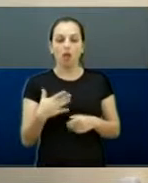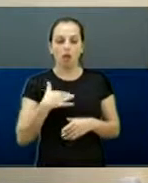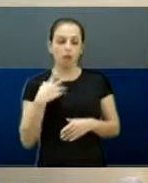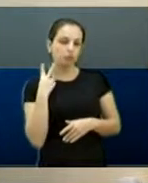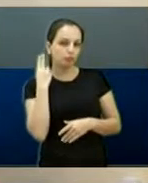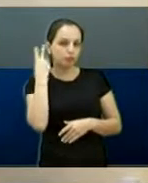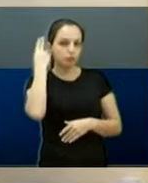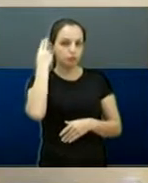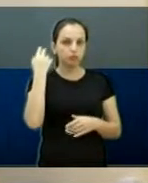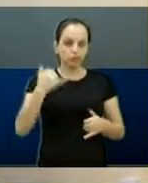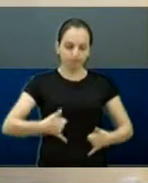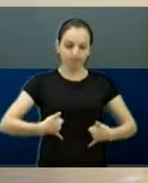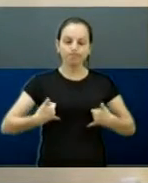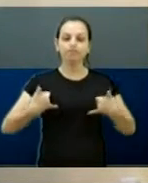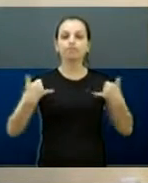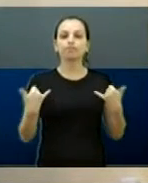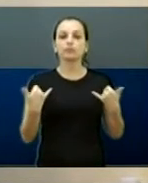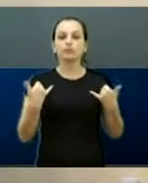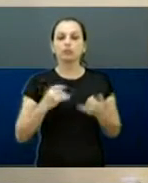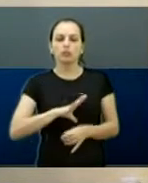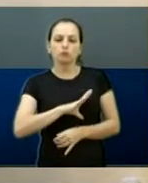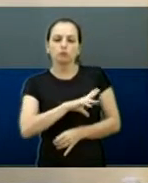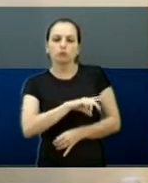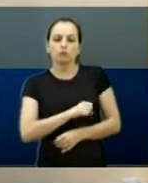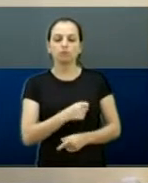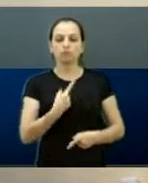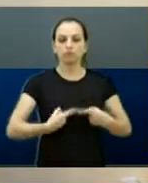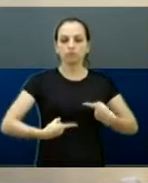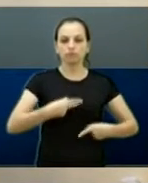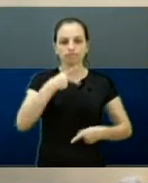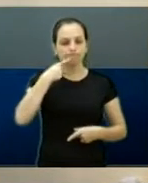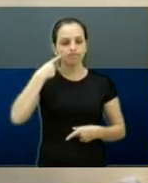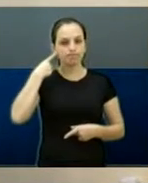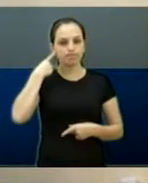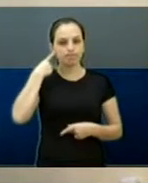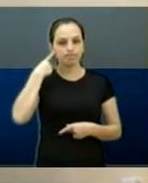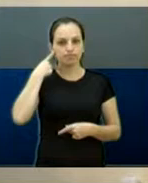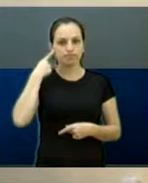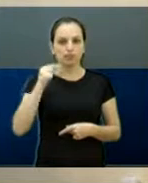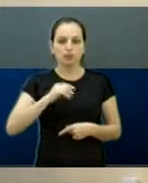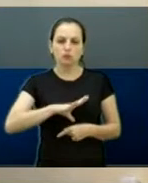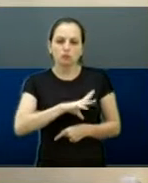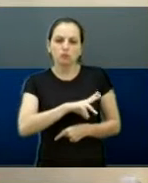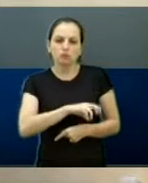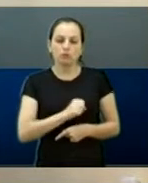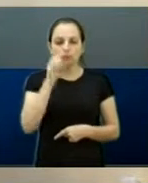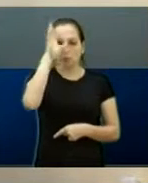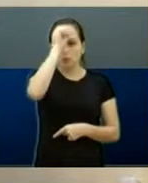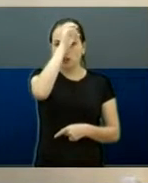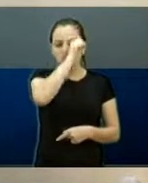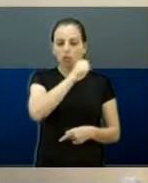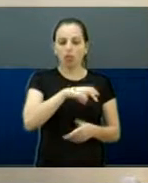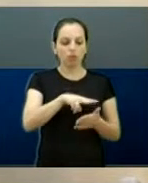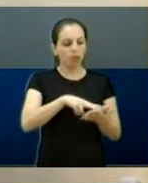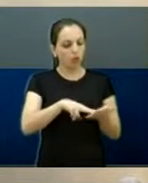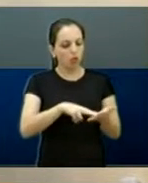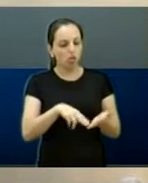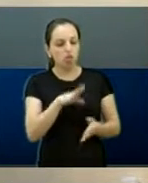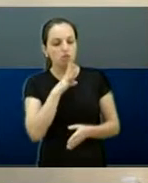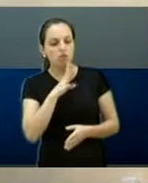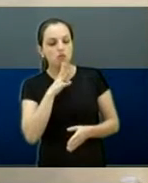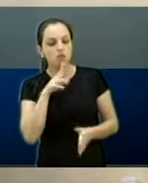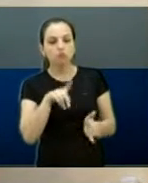profissão que ama política e amo aprender ler ter conhecimento